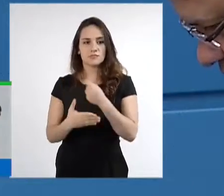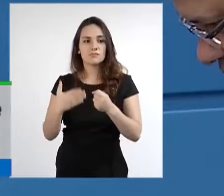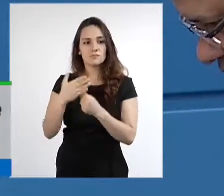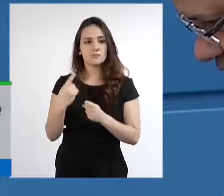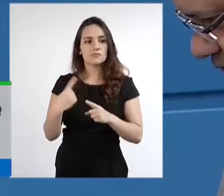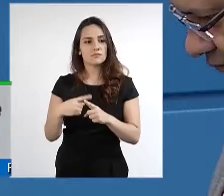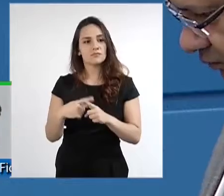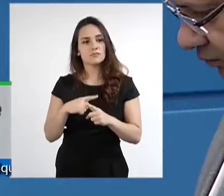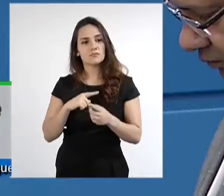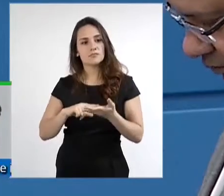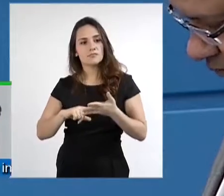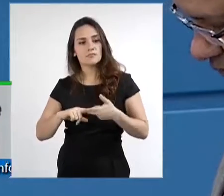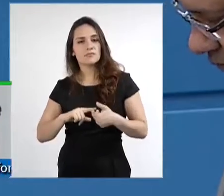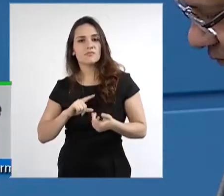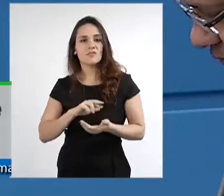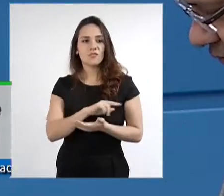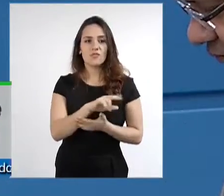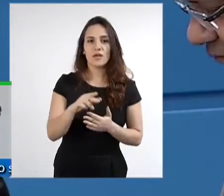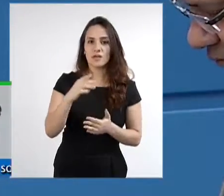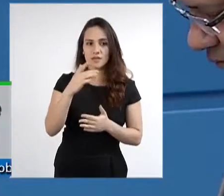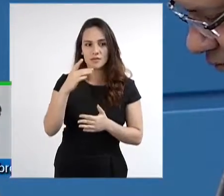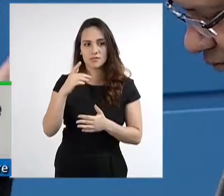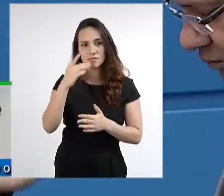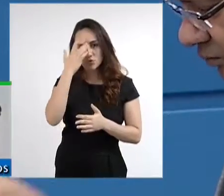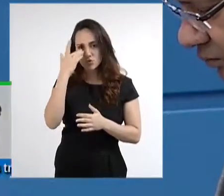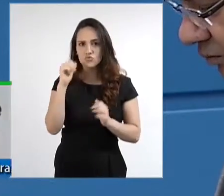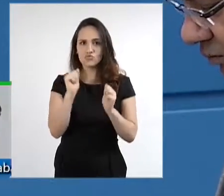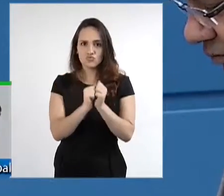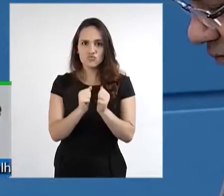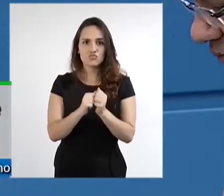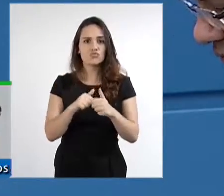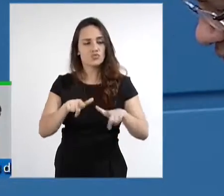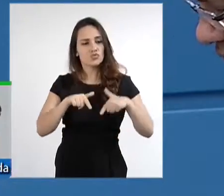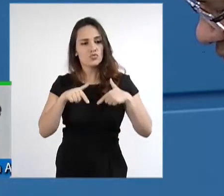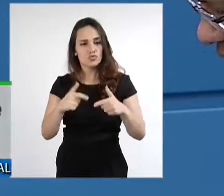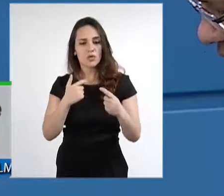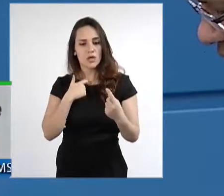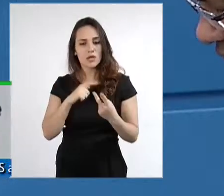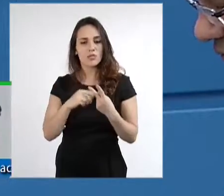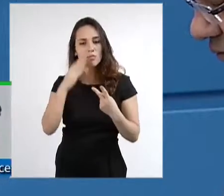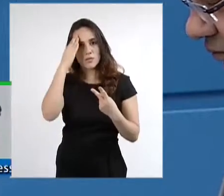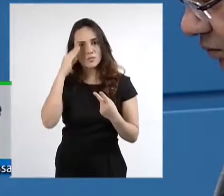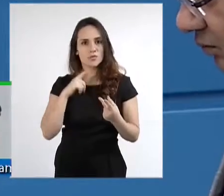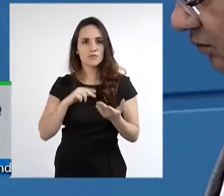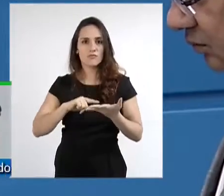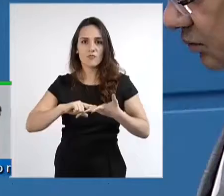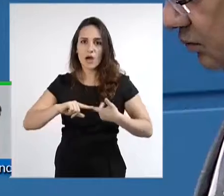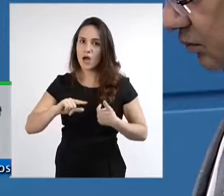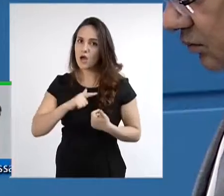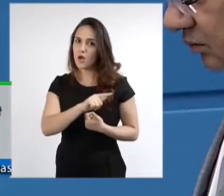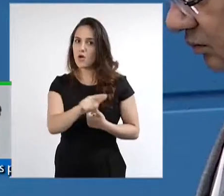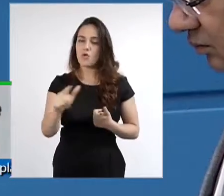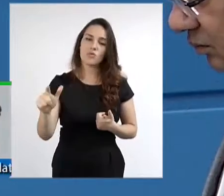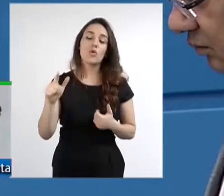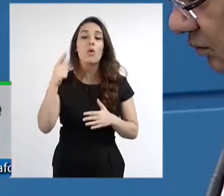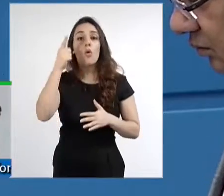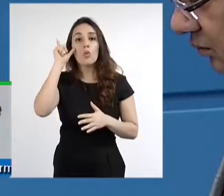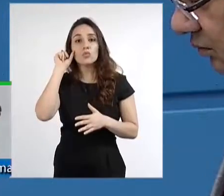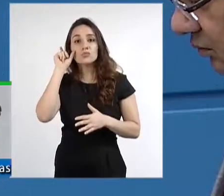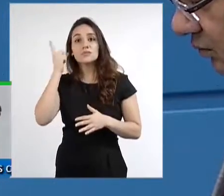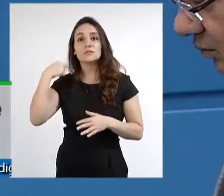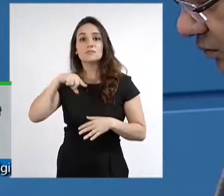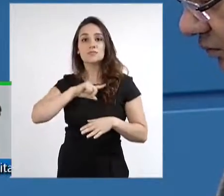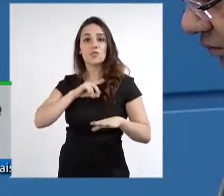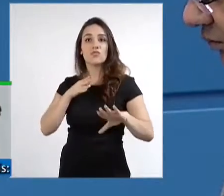vários colegas aqui são signatários, eu, deputado Barbosinha e outros, que tivemos a oportunidade ontem de estarmos ali